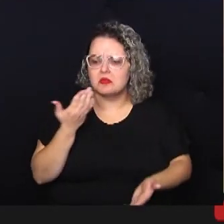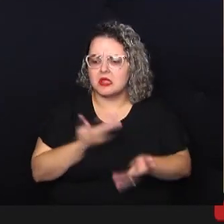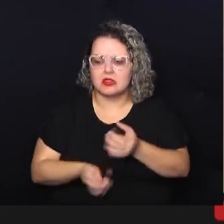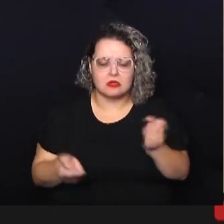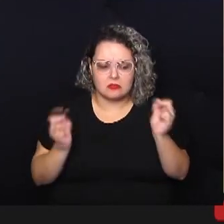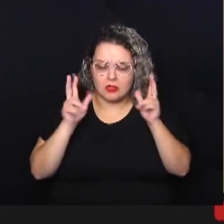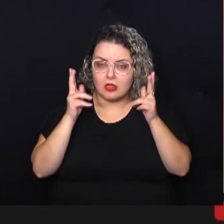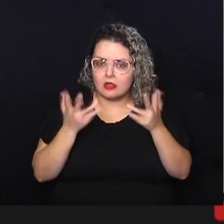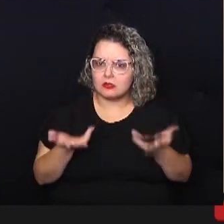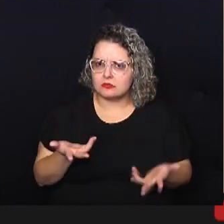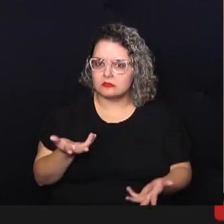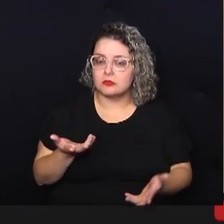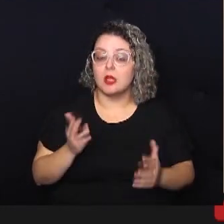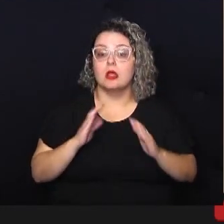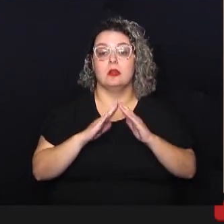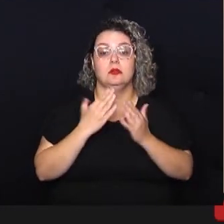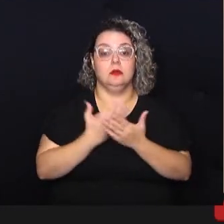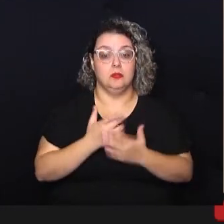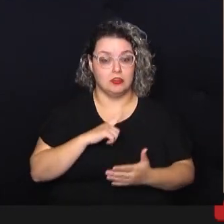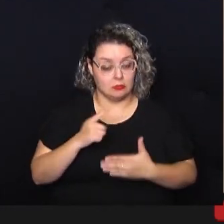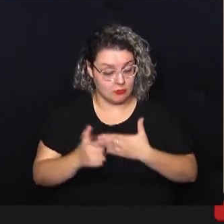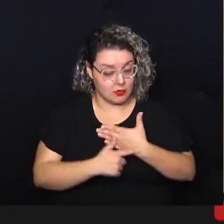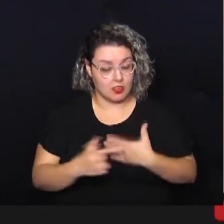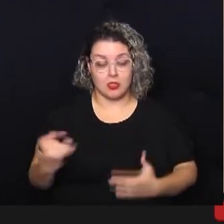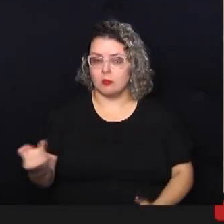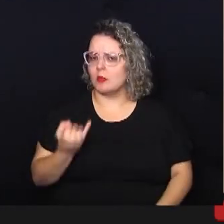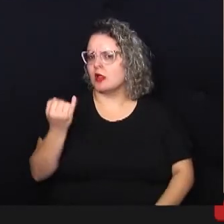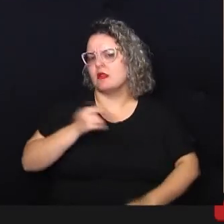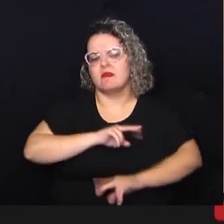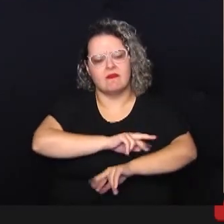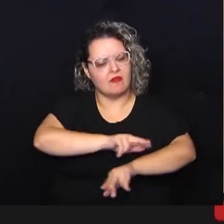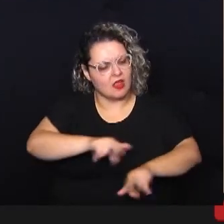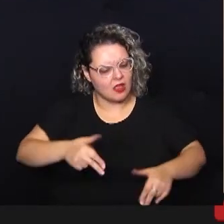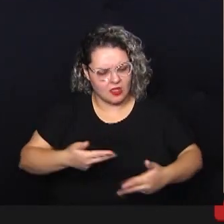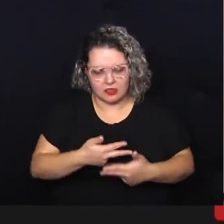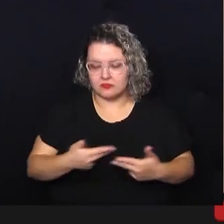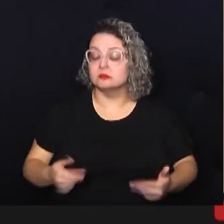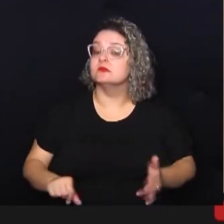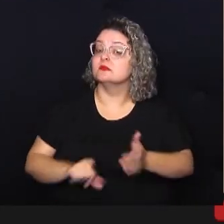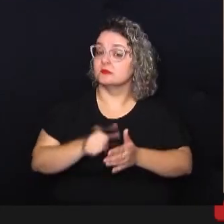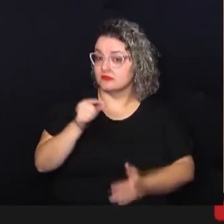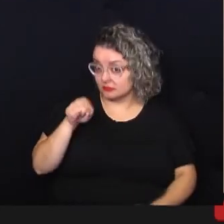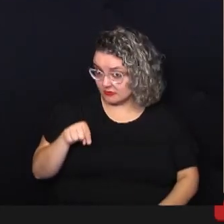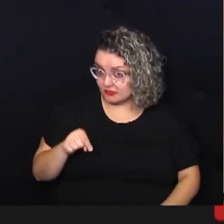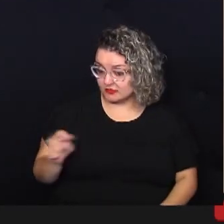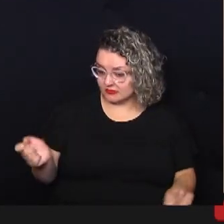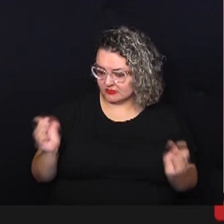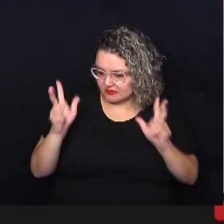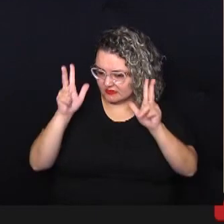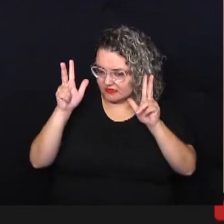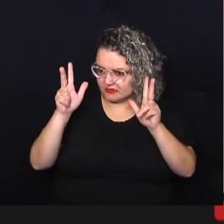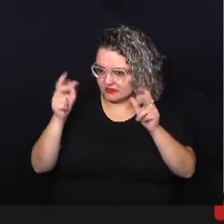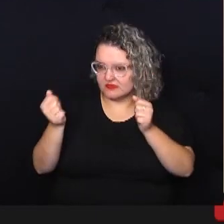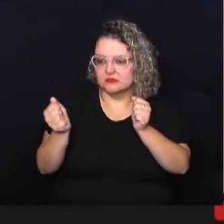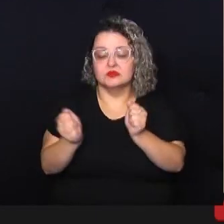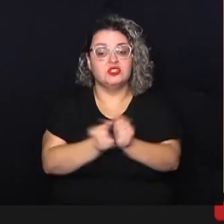Então, assim, a escola tem um papel fundamental em muitas coisas. Né, o primeiro é esse, é de estar ali perto do aluno, de reconhecer, de ter esse vínculo,